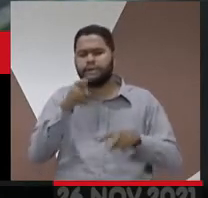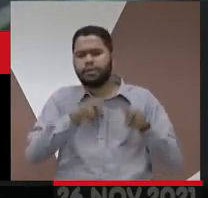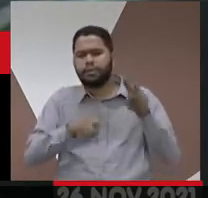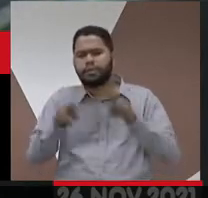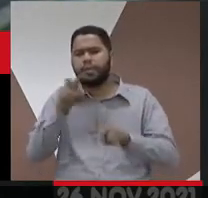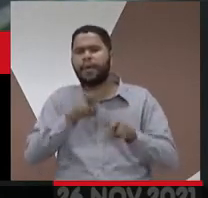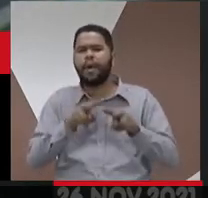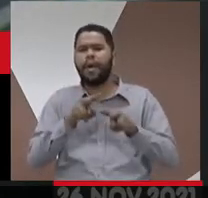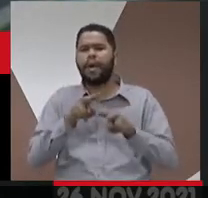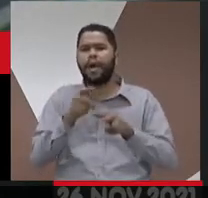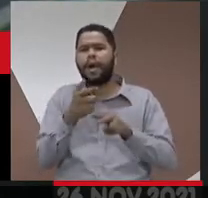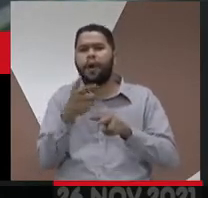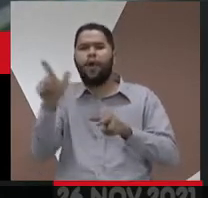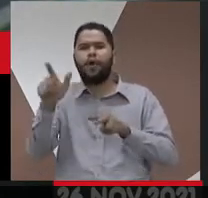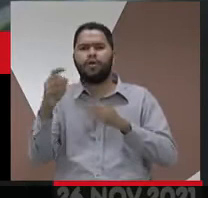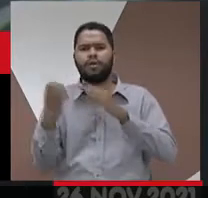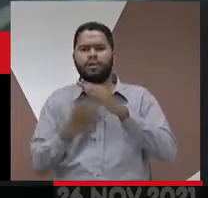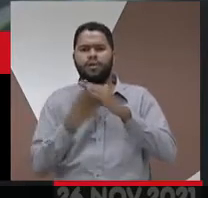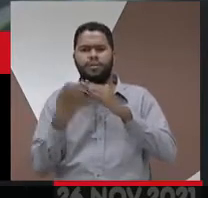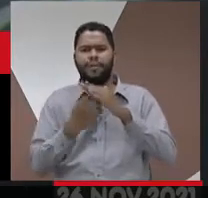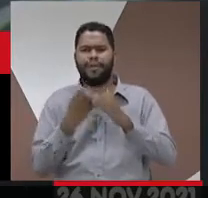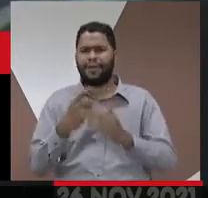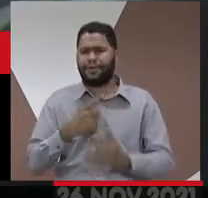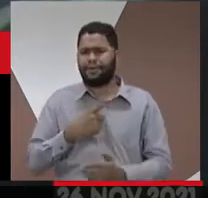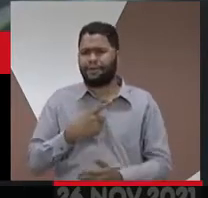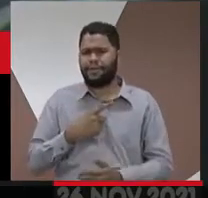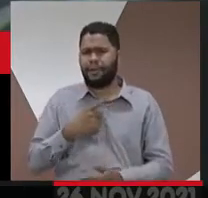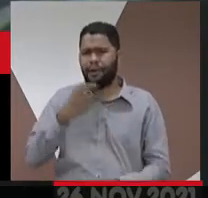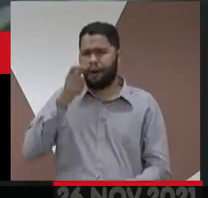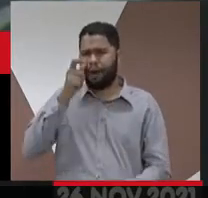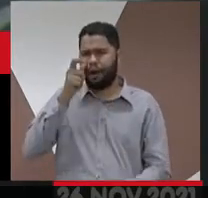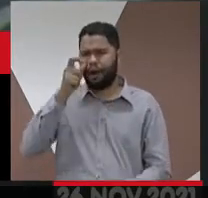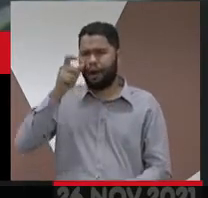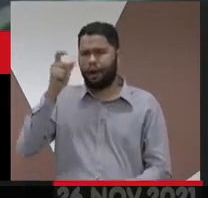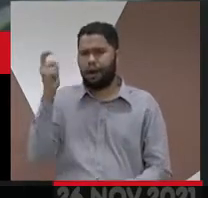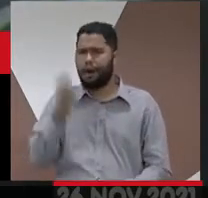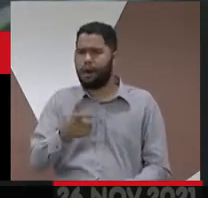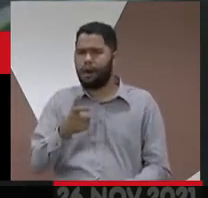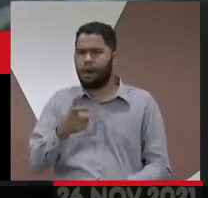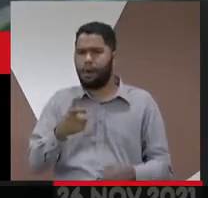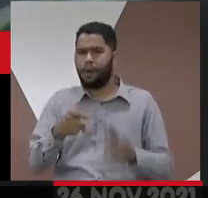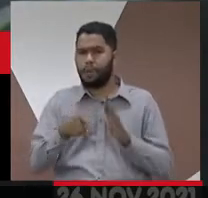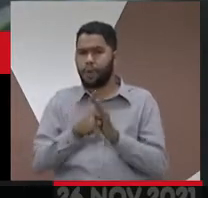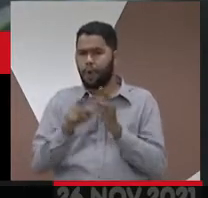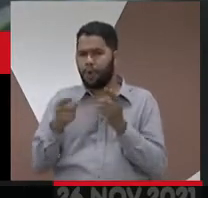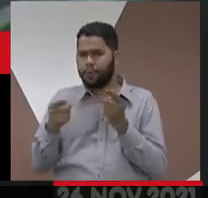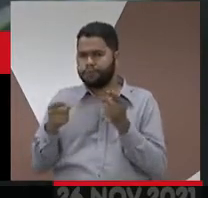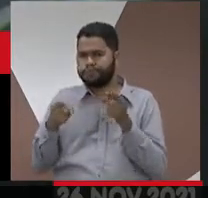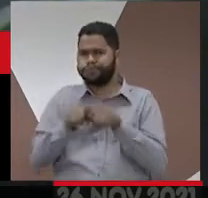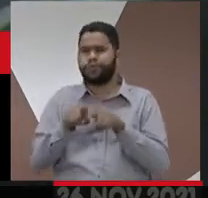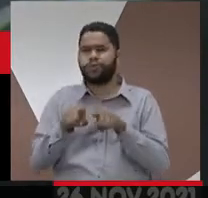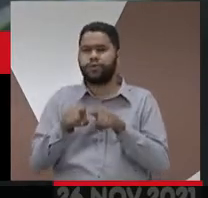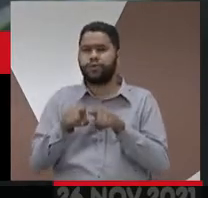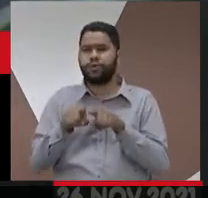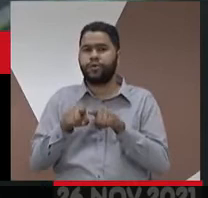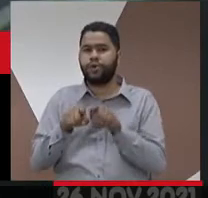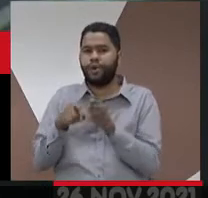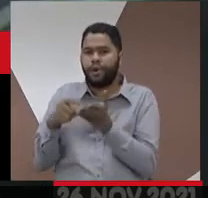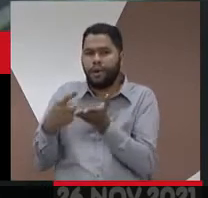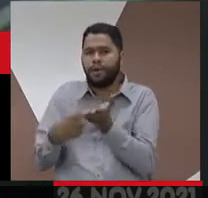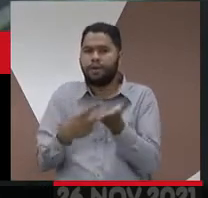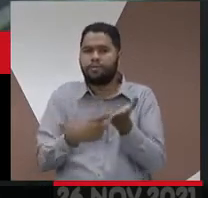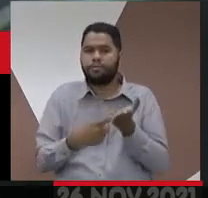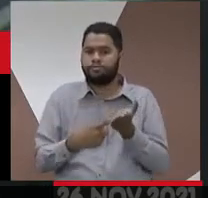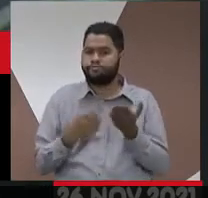a empresas que têm o interesse ou têm laço de sociedade com concessionária, esse